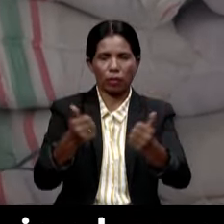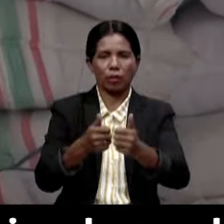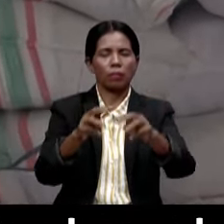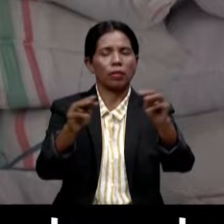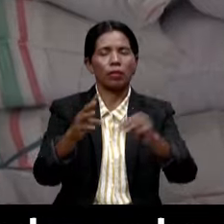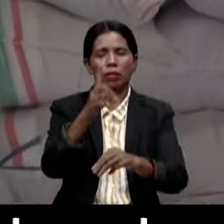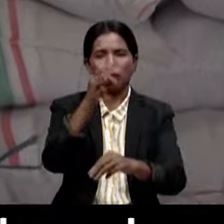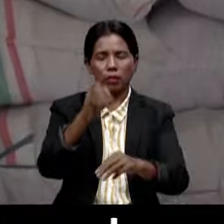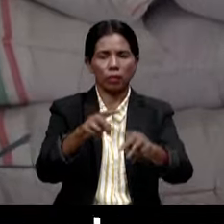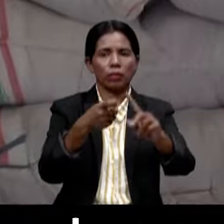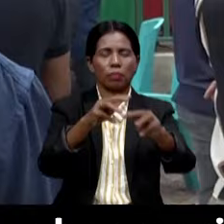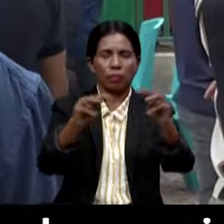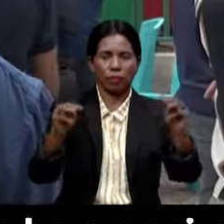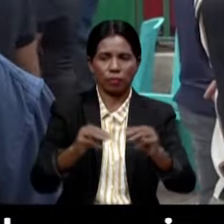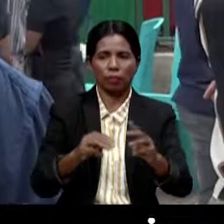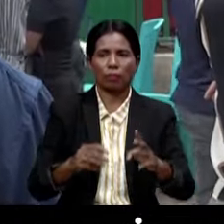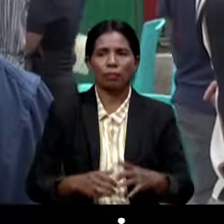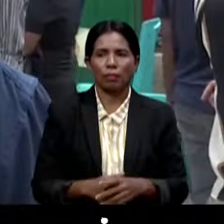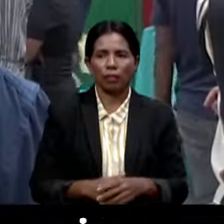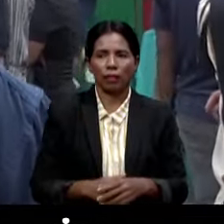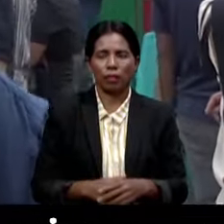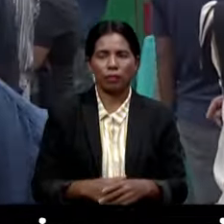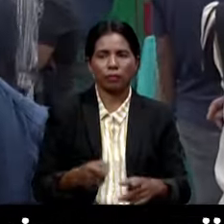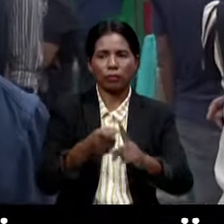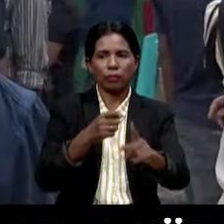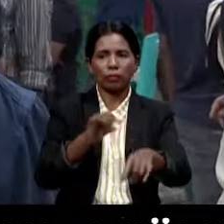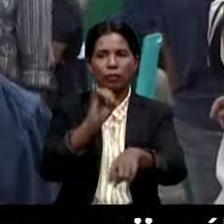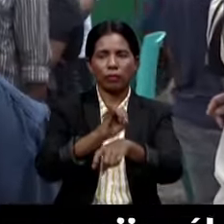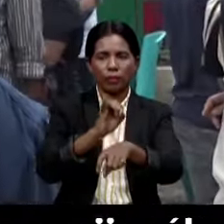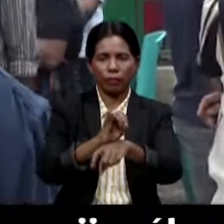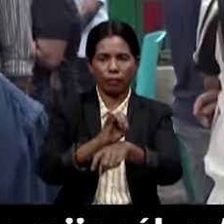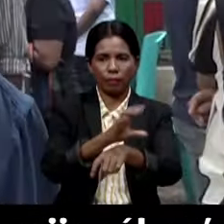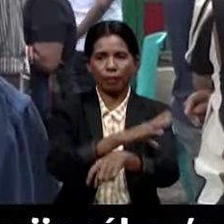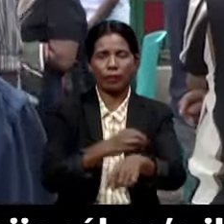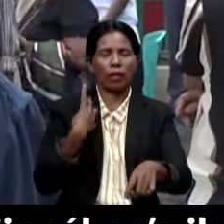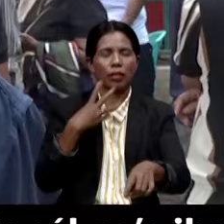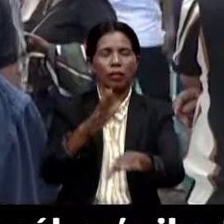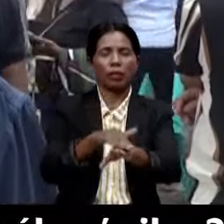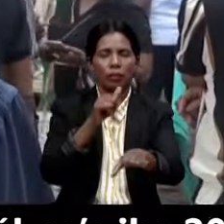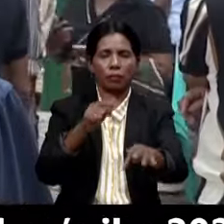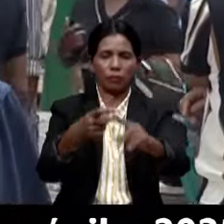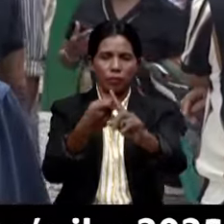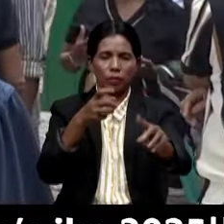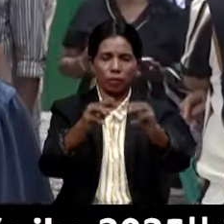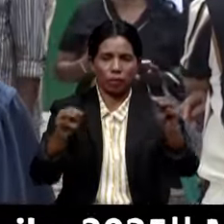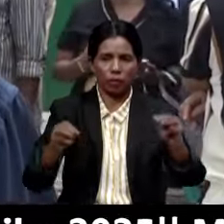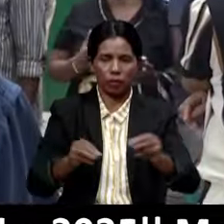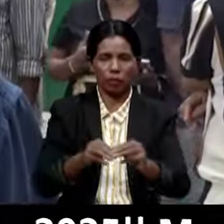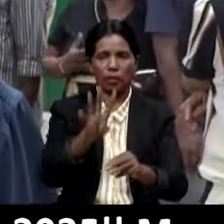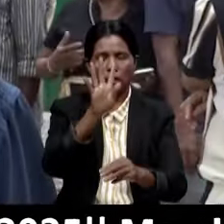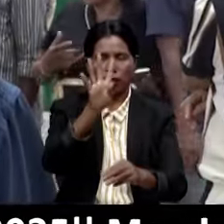municipal cada município. Cada vigararia forânea, ou itabono de cada município, a minha município